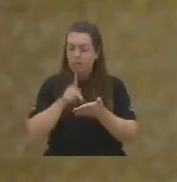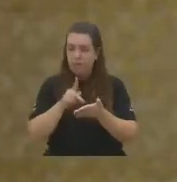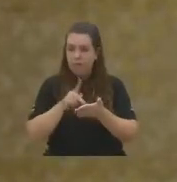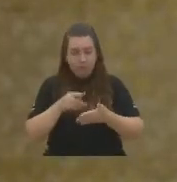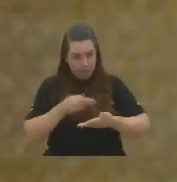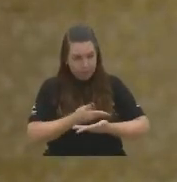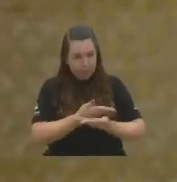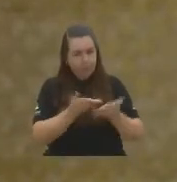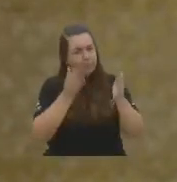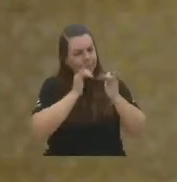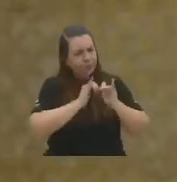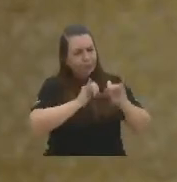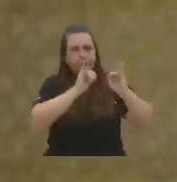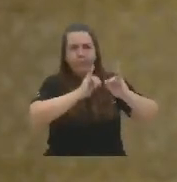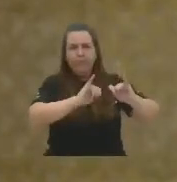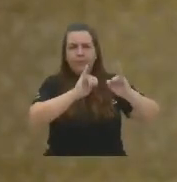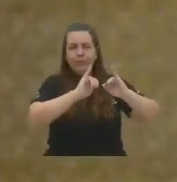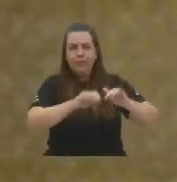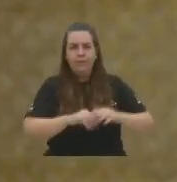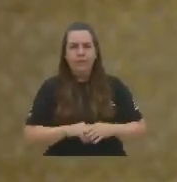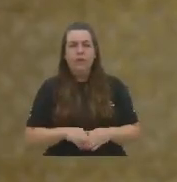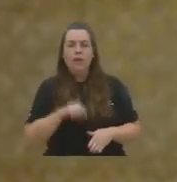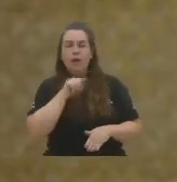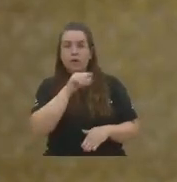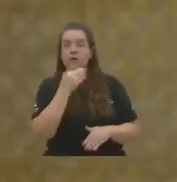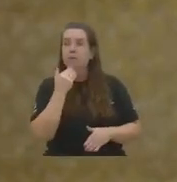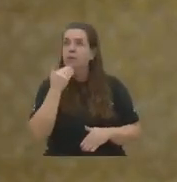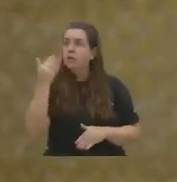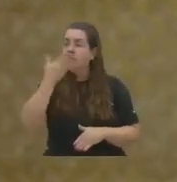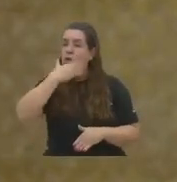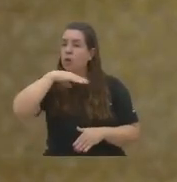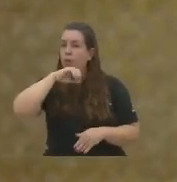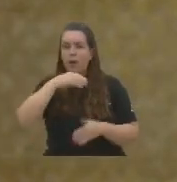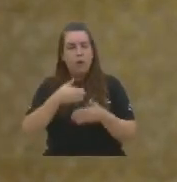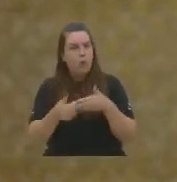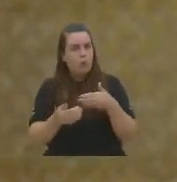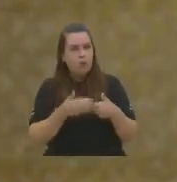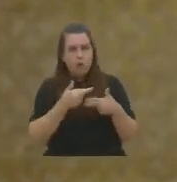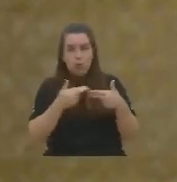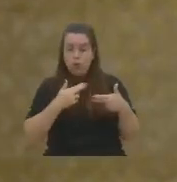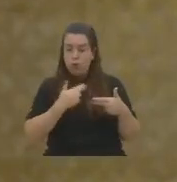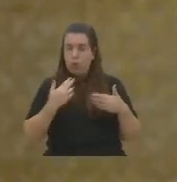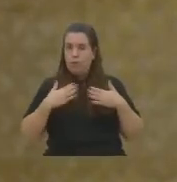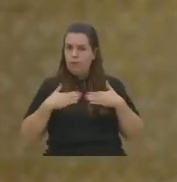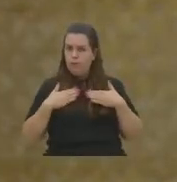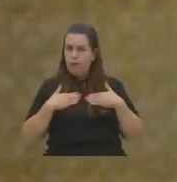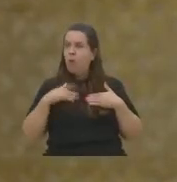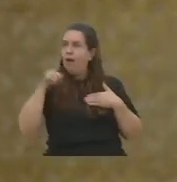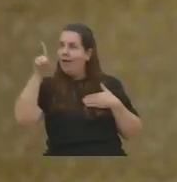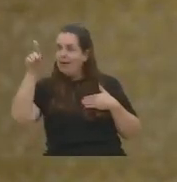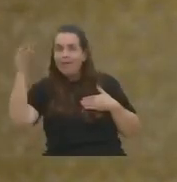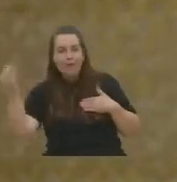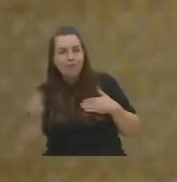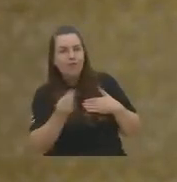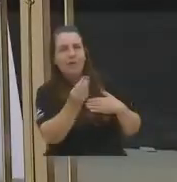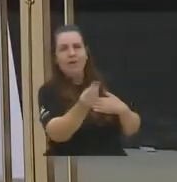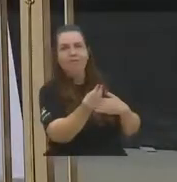verdade vos digo, se pedirdes ao Pai alguma coisa em meu nome, ele vo-lo